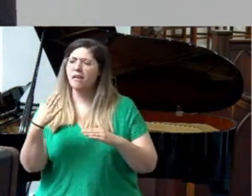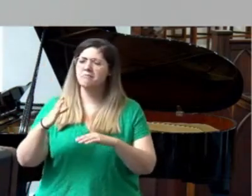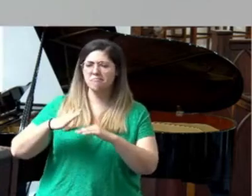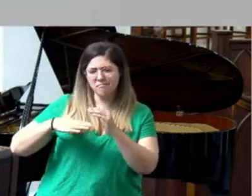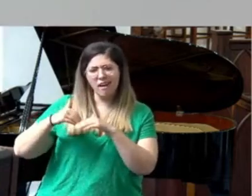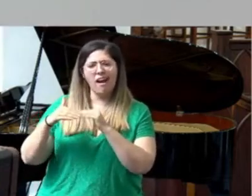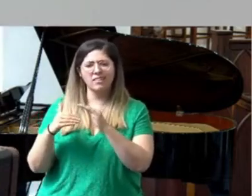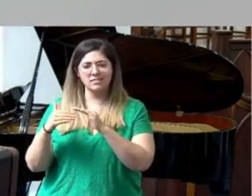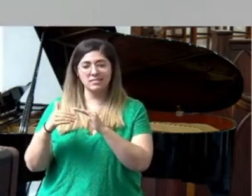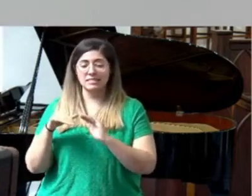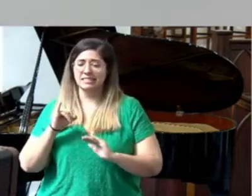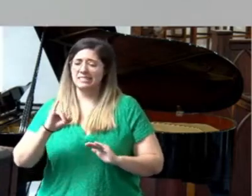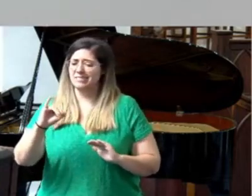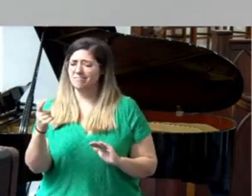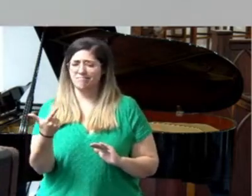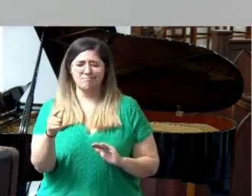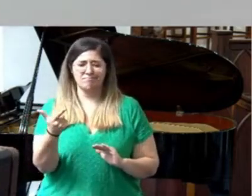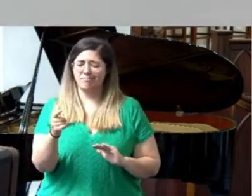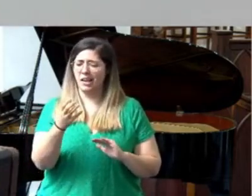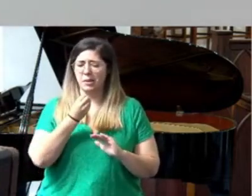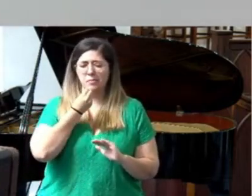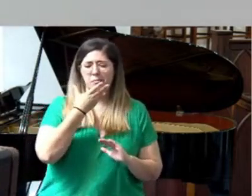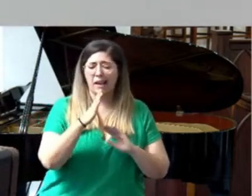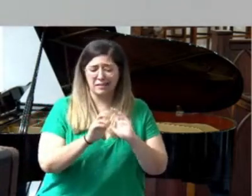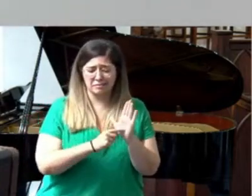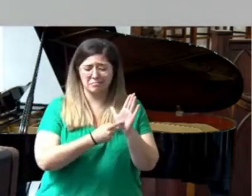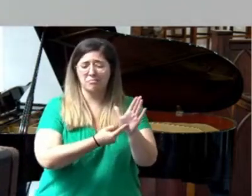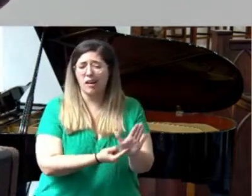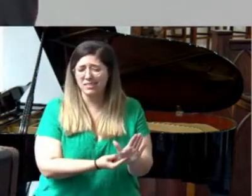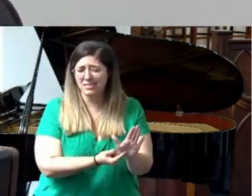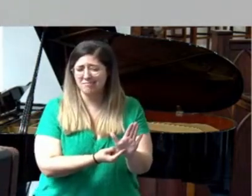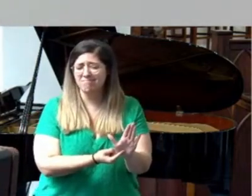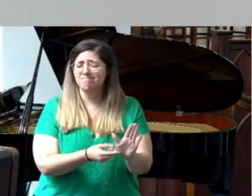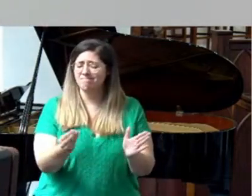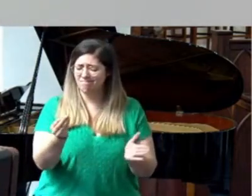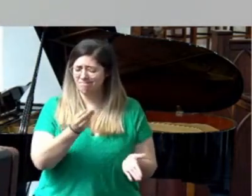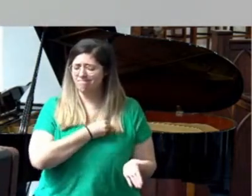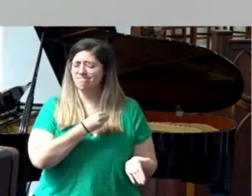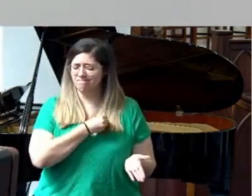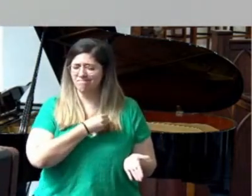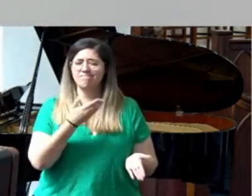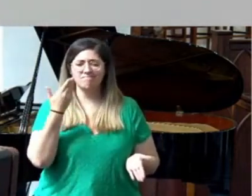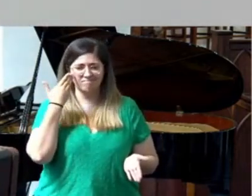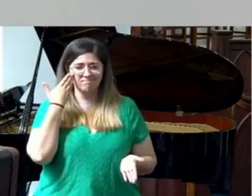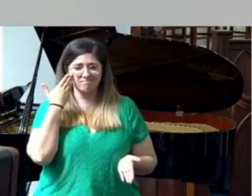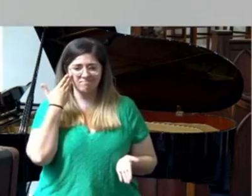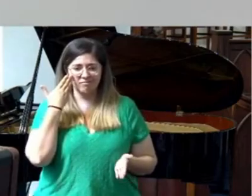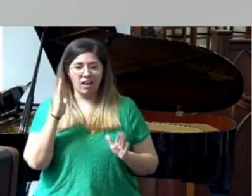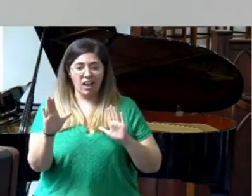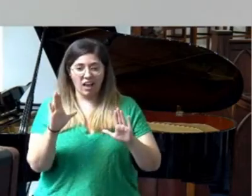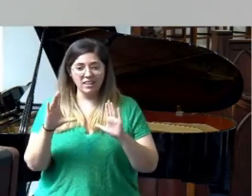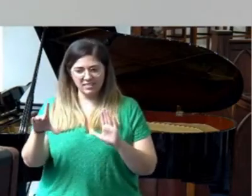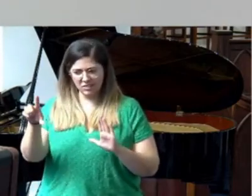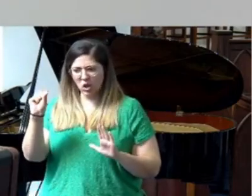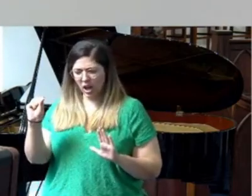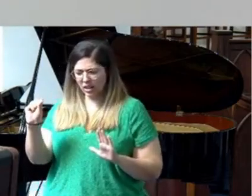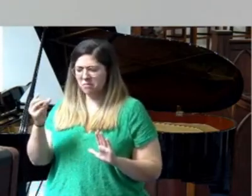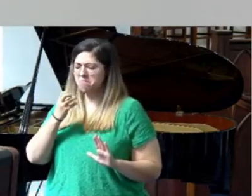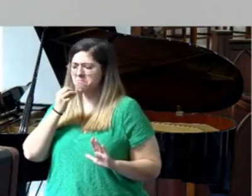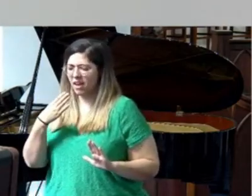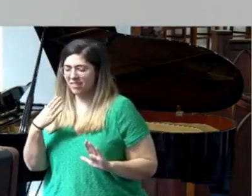faz, nisso está pecando. Meus queridos irmãos, Quem de nós não sabe o que deve ser feito,